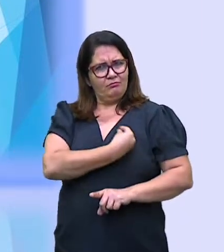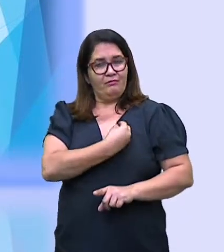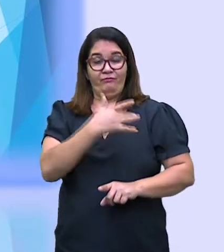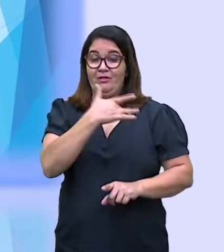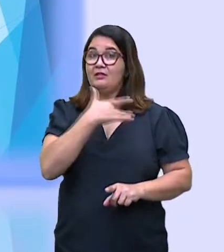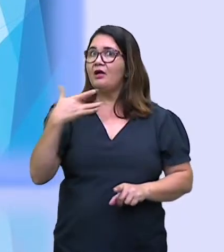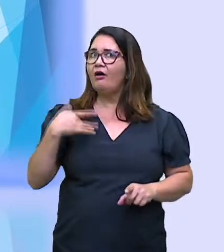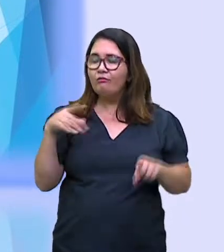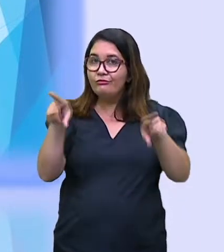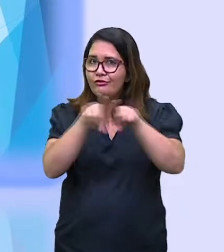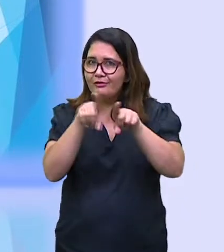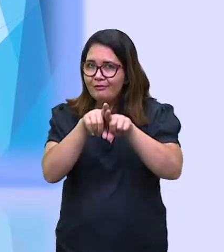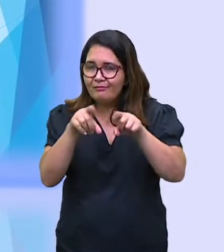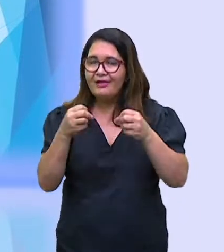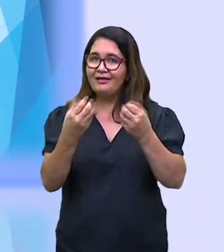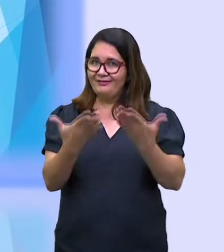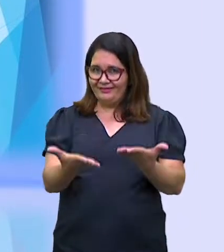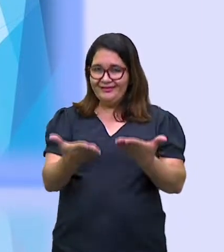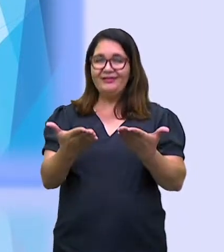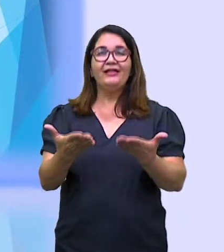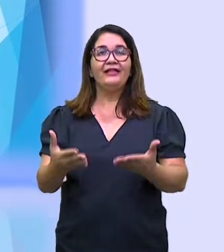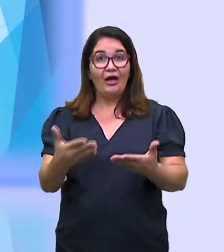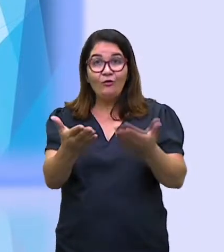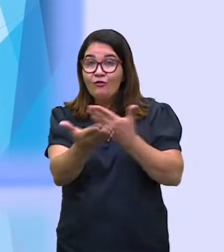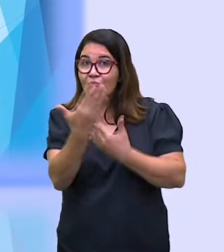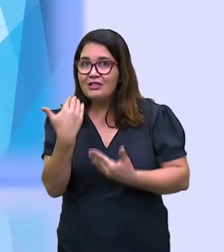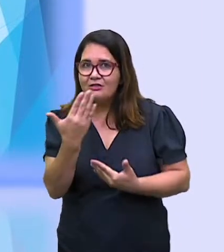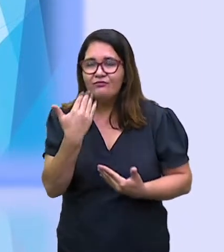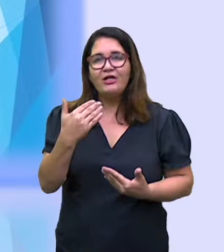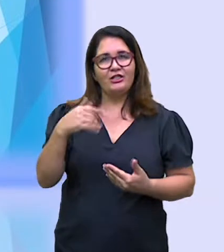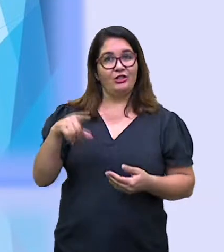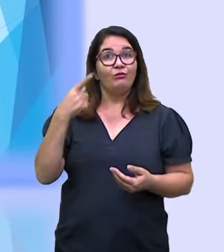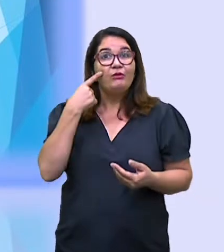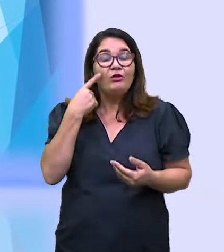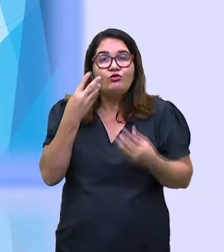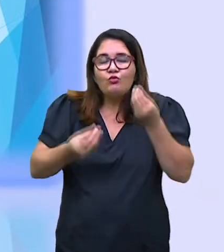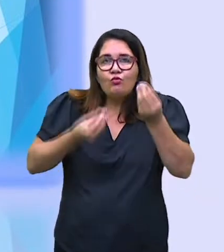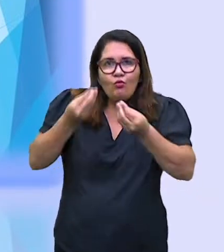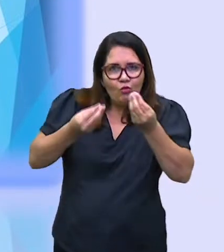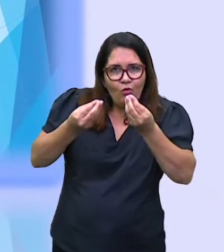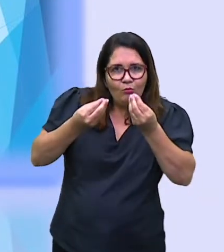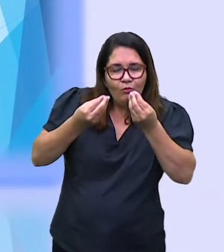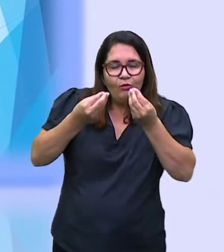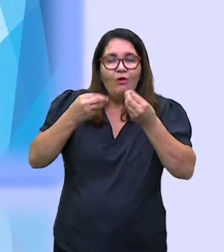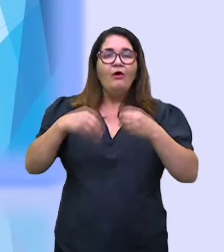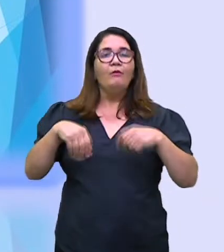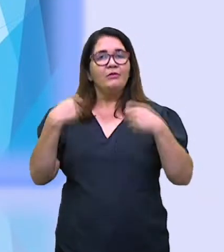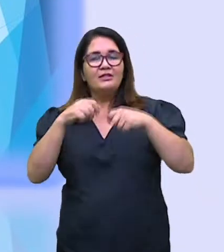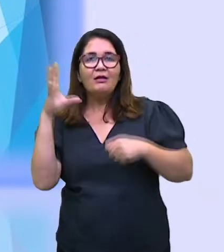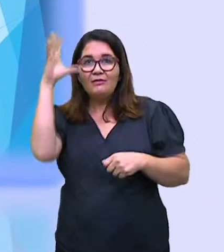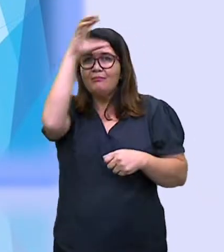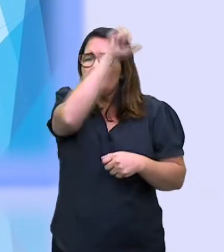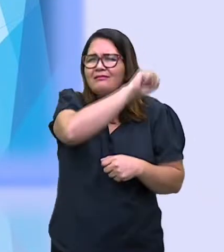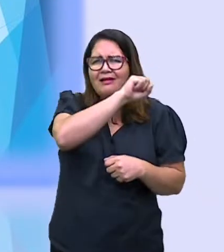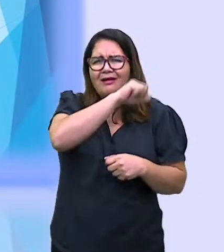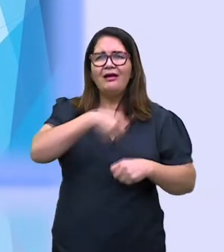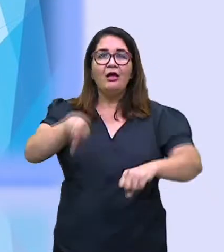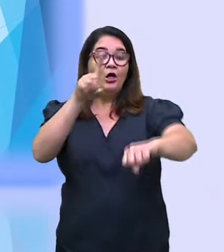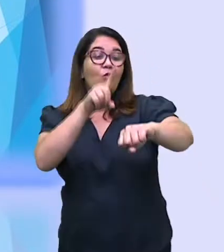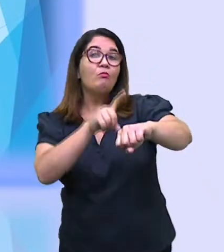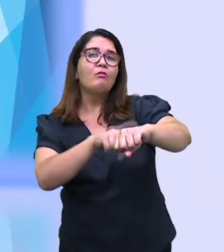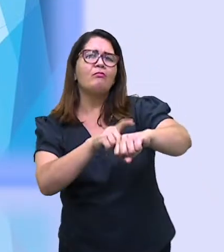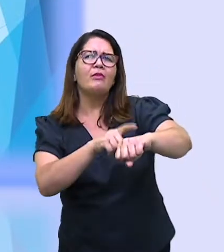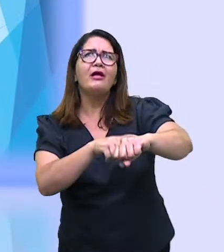prestam atenção em como que está o ar ao seu redor? Se está um ar mais pesado, mais abafado,